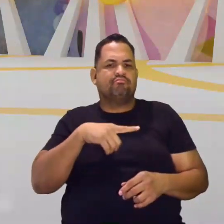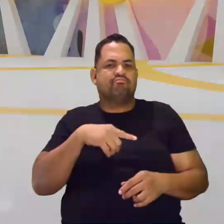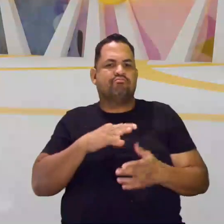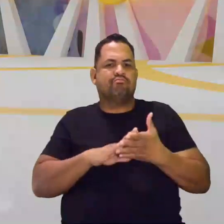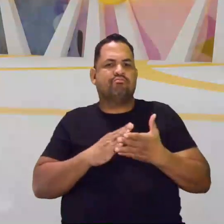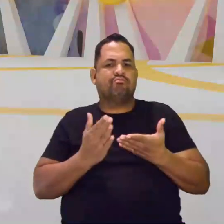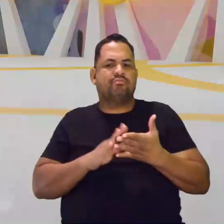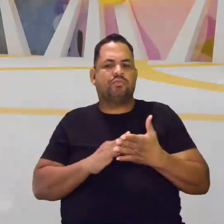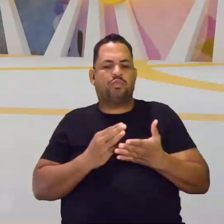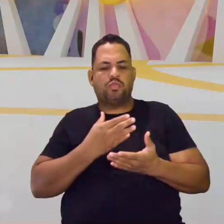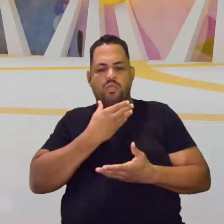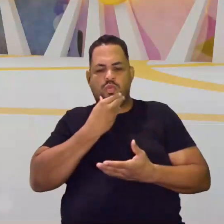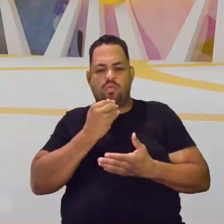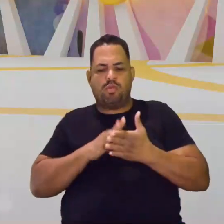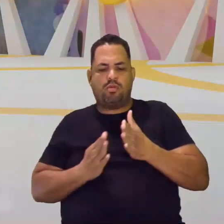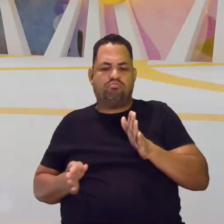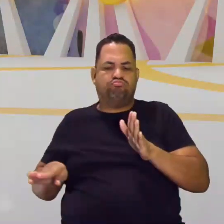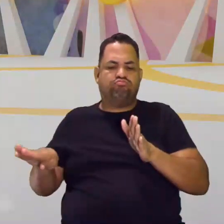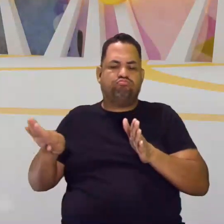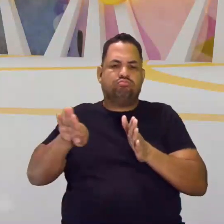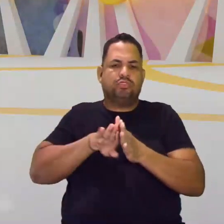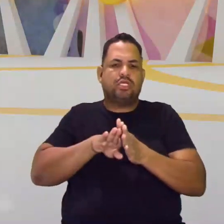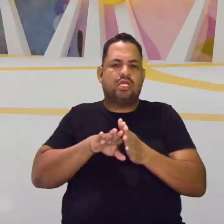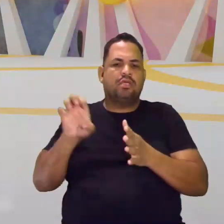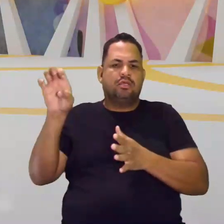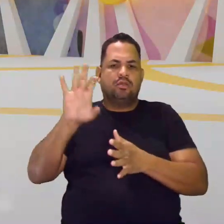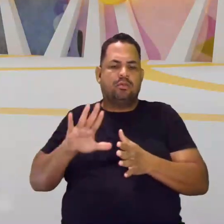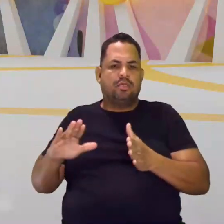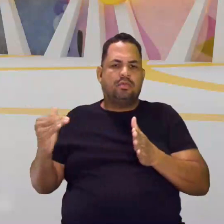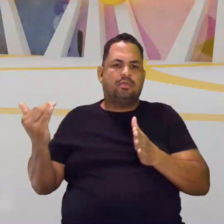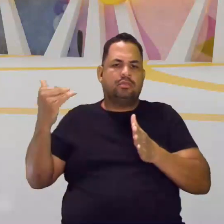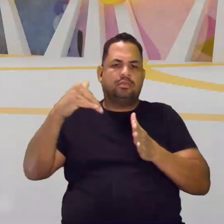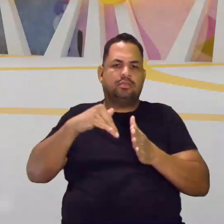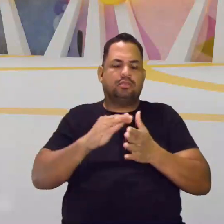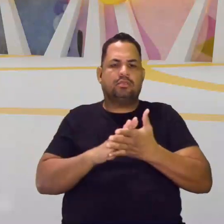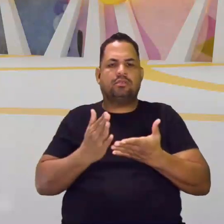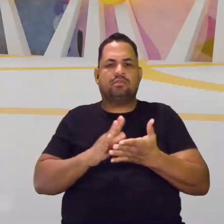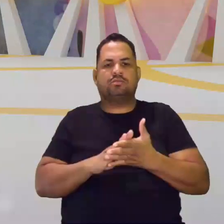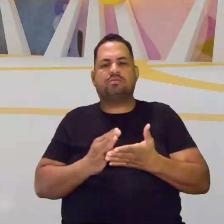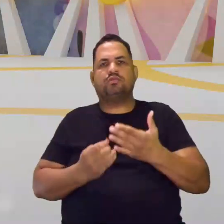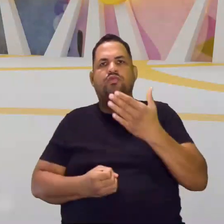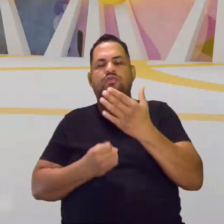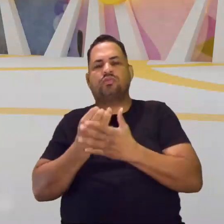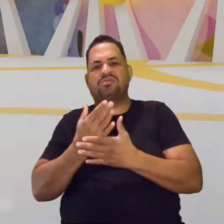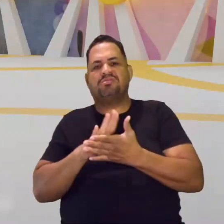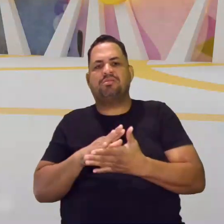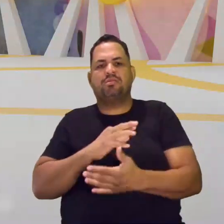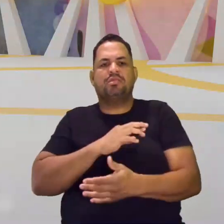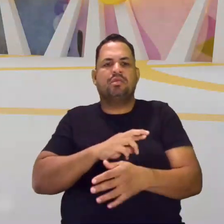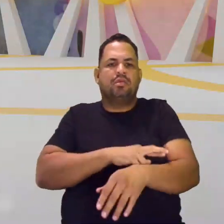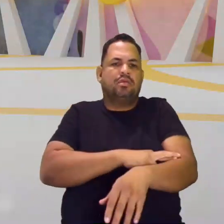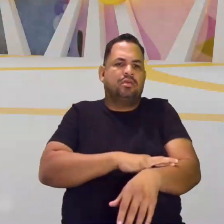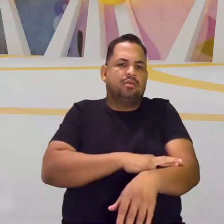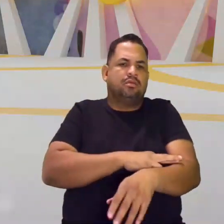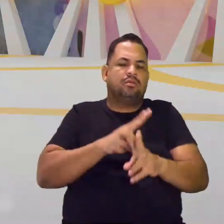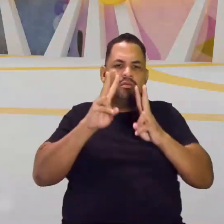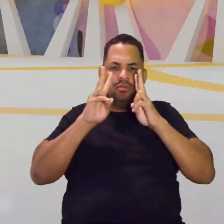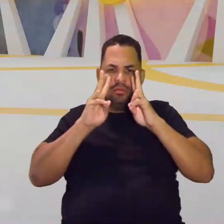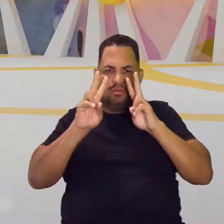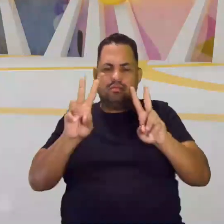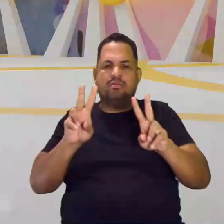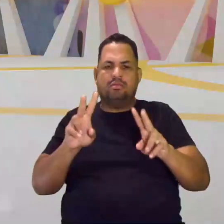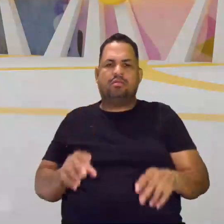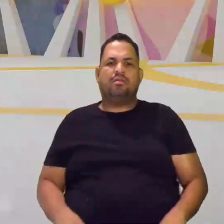dos colonizadores, né? Não só ali, vocês viram o resultado disso, o racismo e tudo, a gente chega até a visão